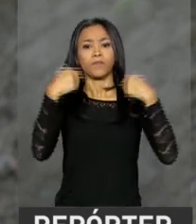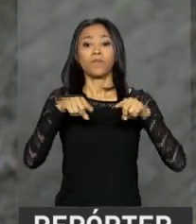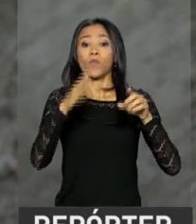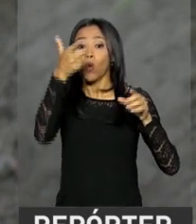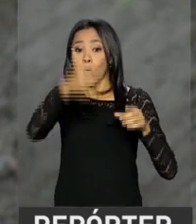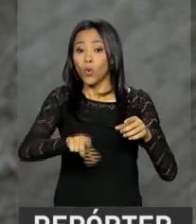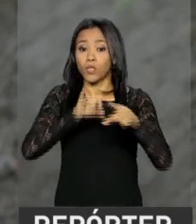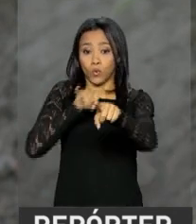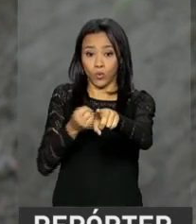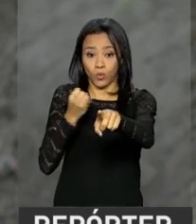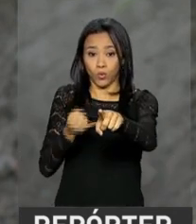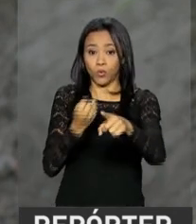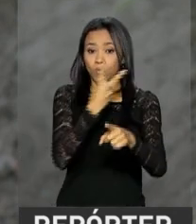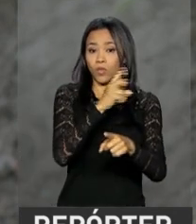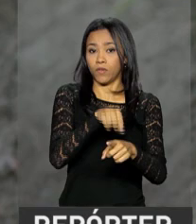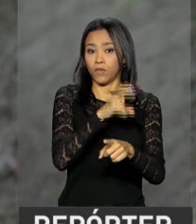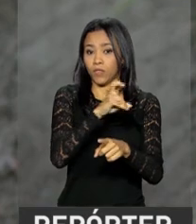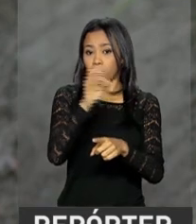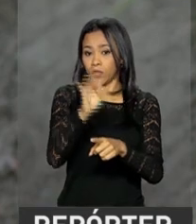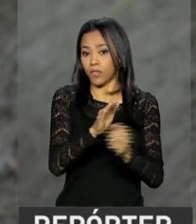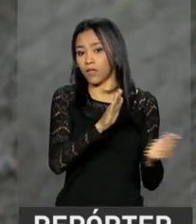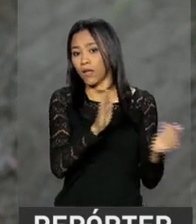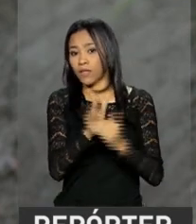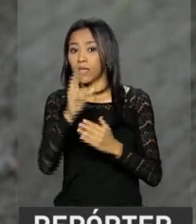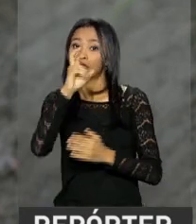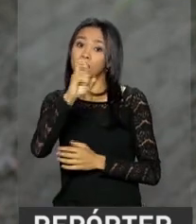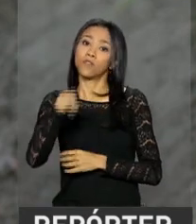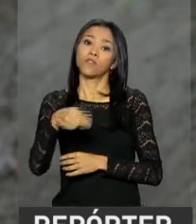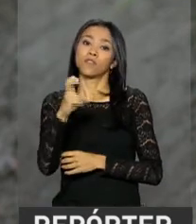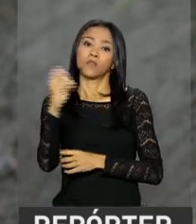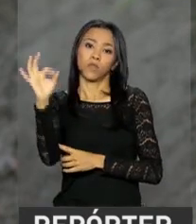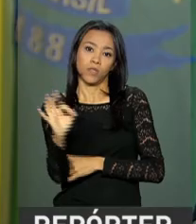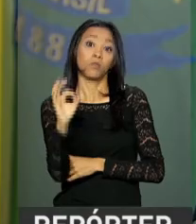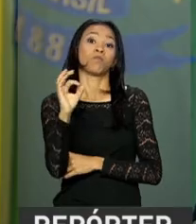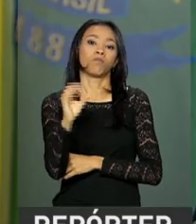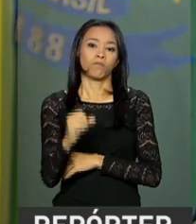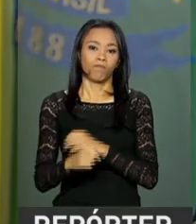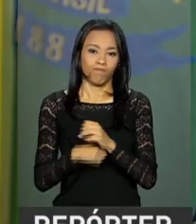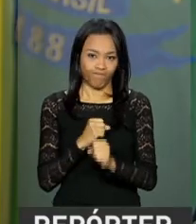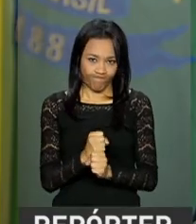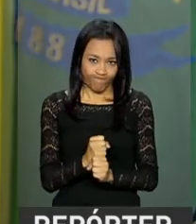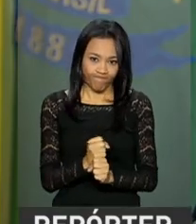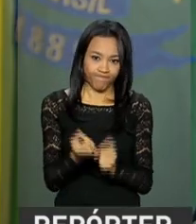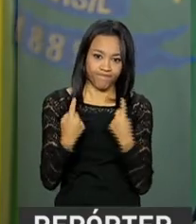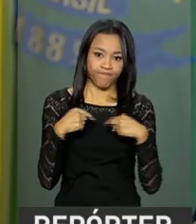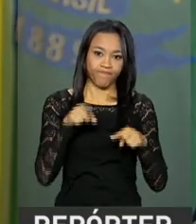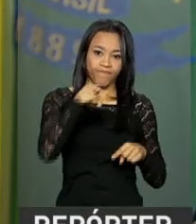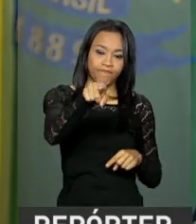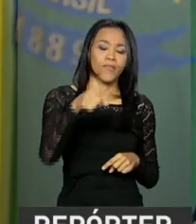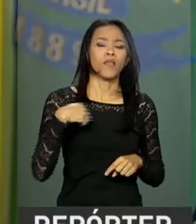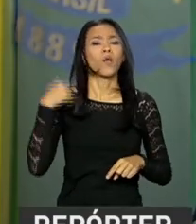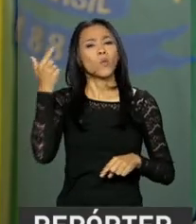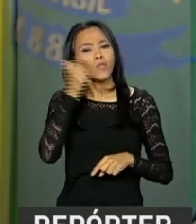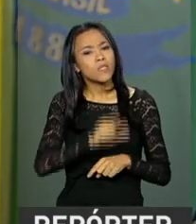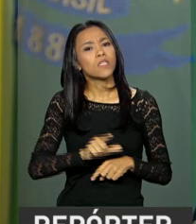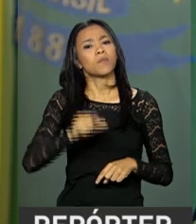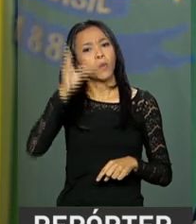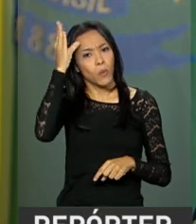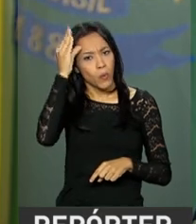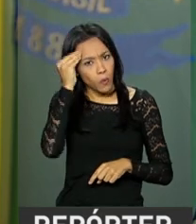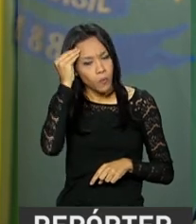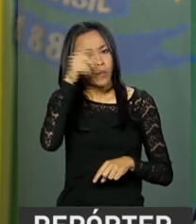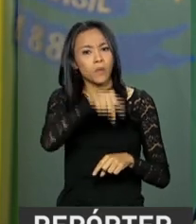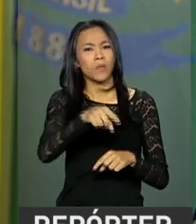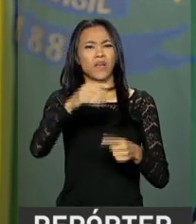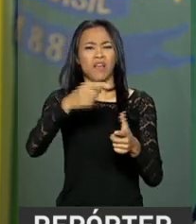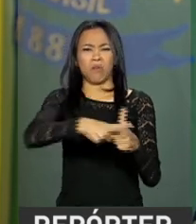os juros ficam entre dois e meio por cento e 5 e 6 por cento ao ano superamos a crise econômica mais grave da